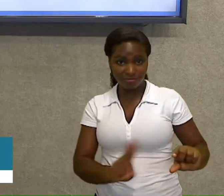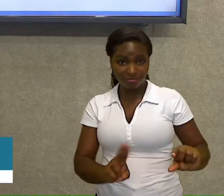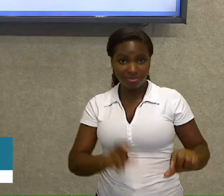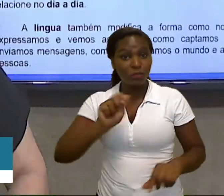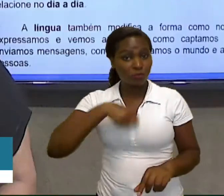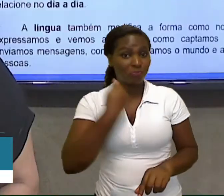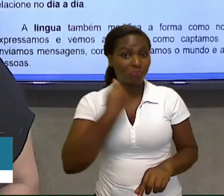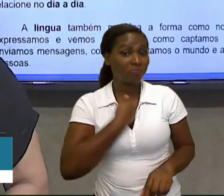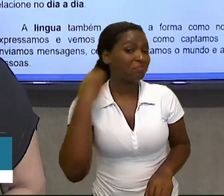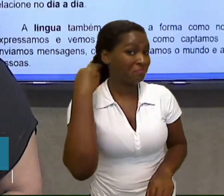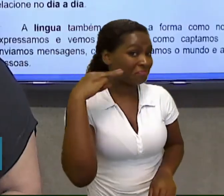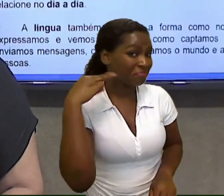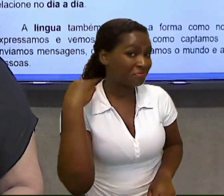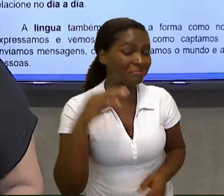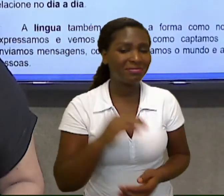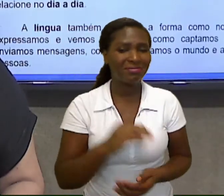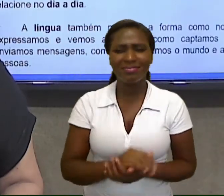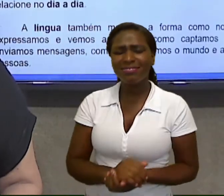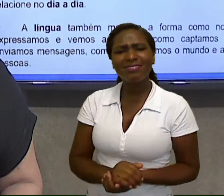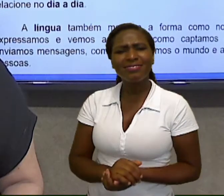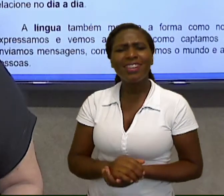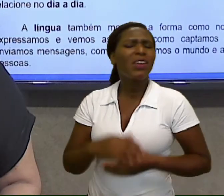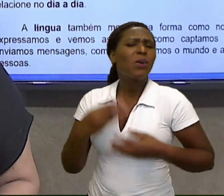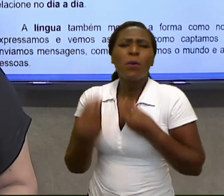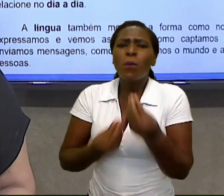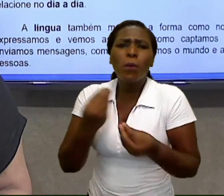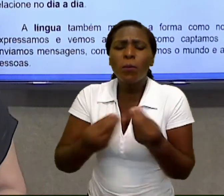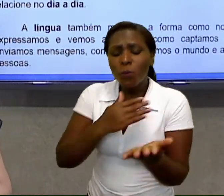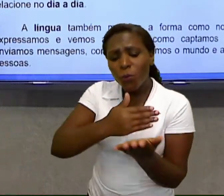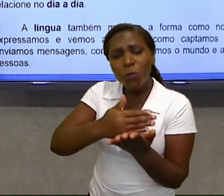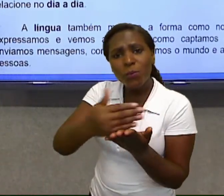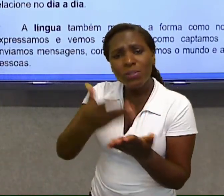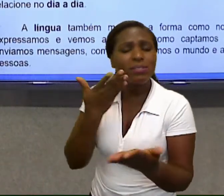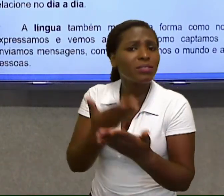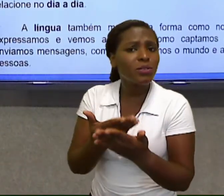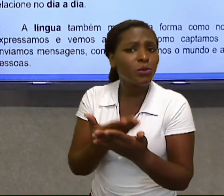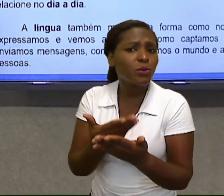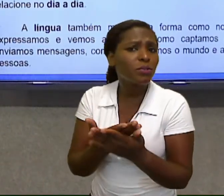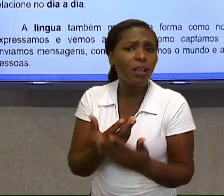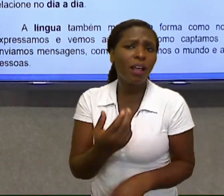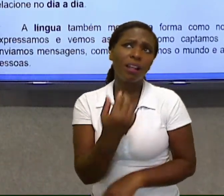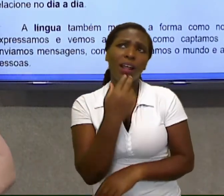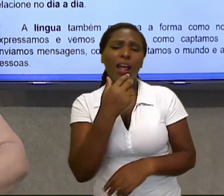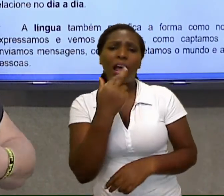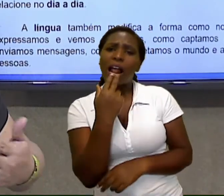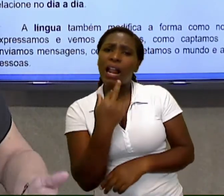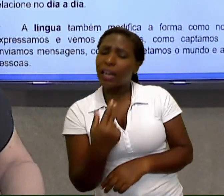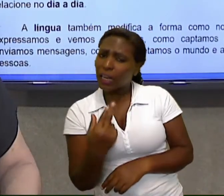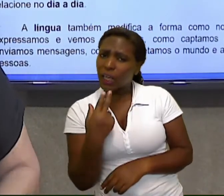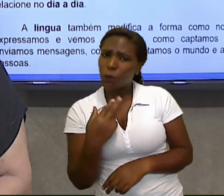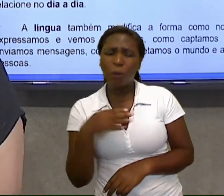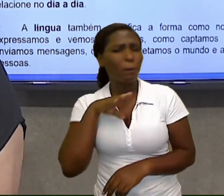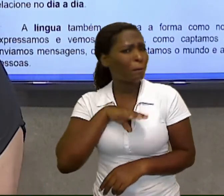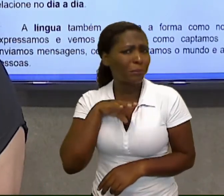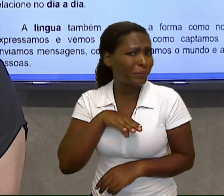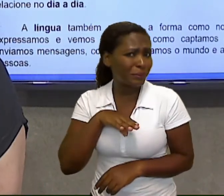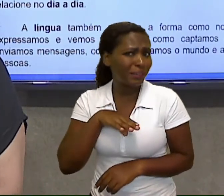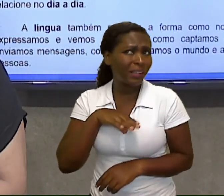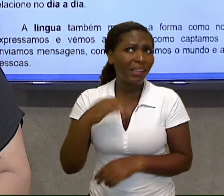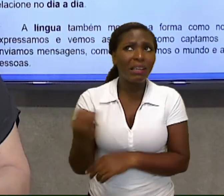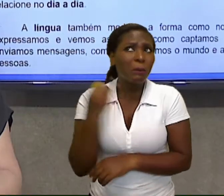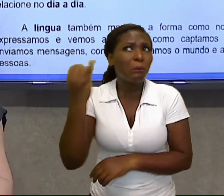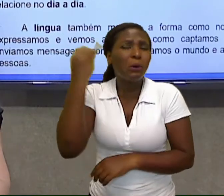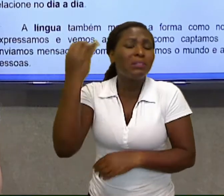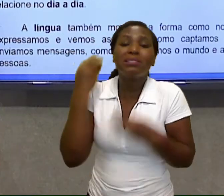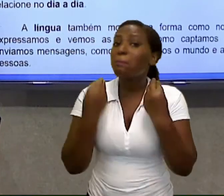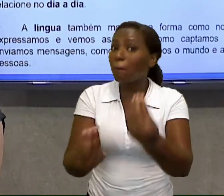estudando língua portuguesa? Primeiro entendendo o porquê estudar. Qual que é a importância de estudar isso?